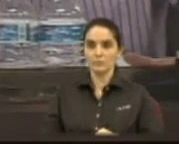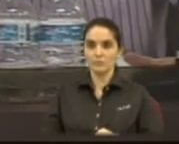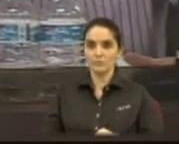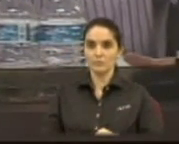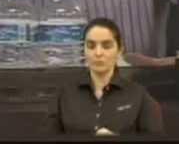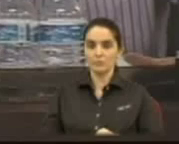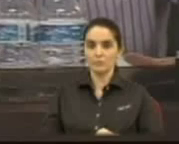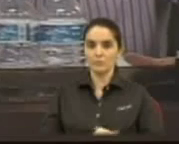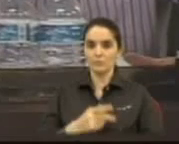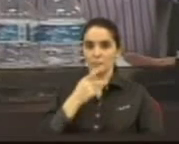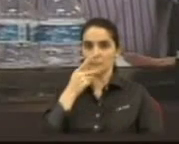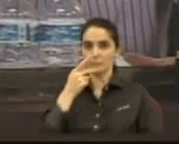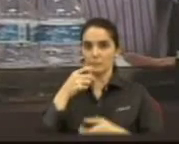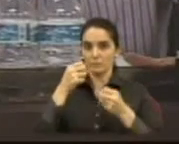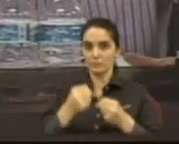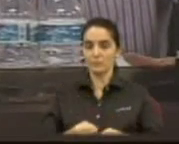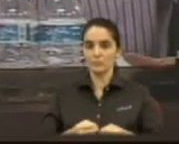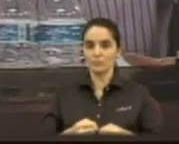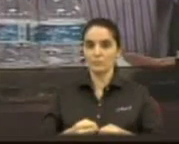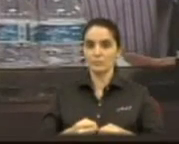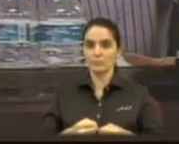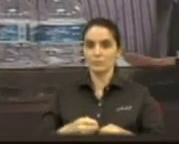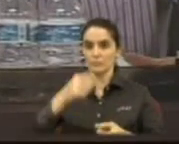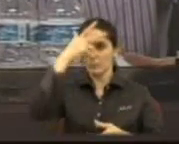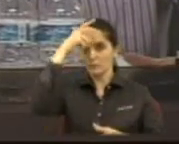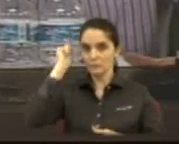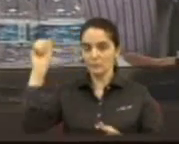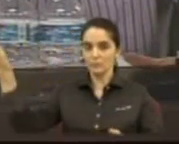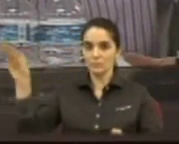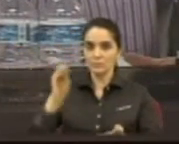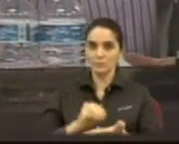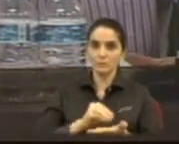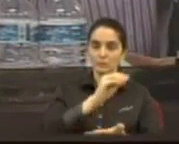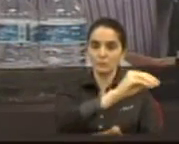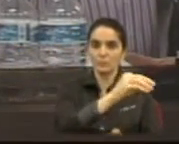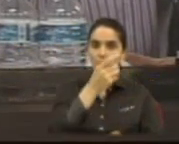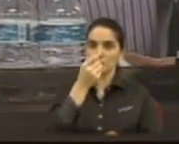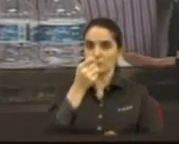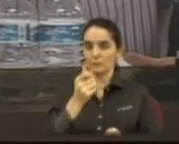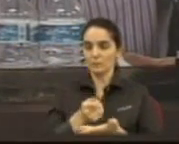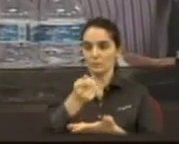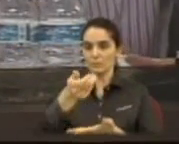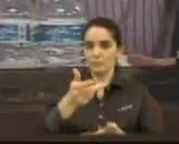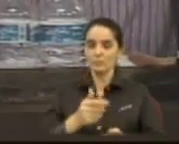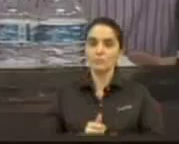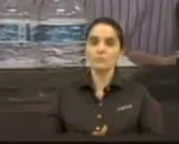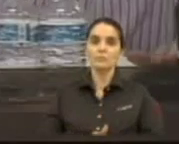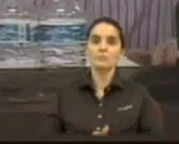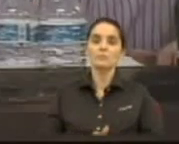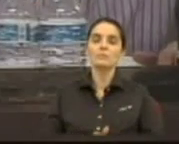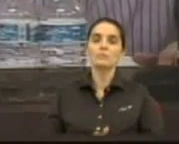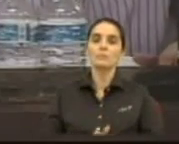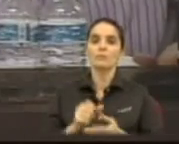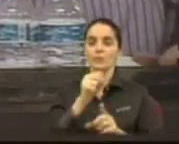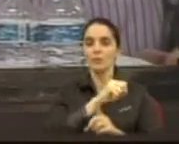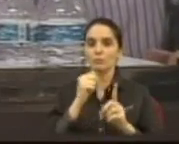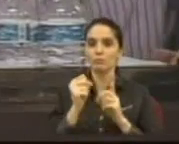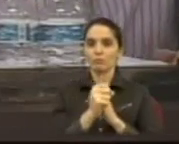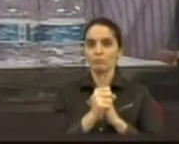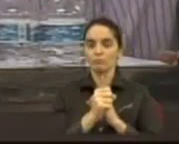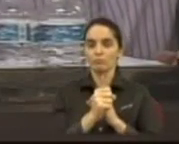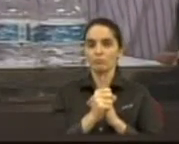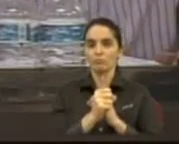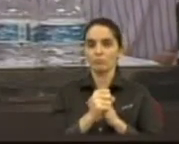que autoriza o Poder Executivo a repassar recursos financeiros a título de subvenção social e